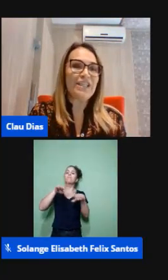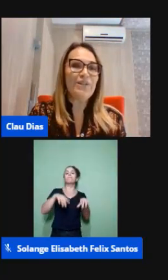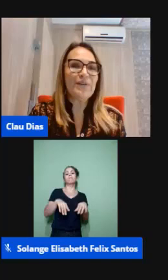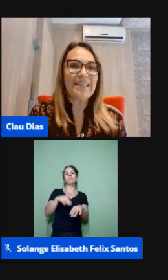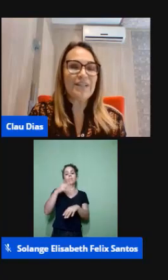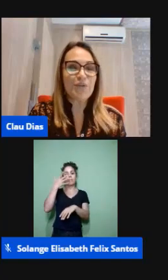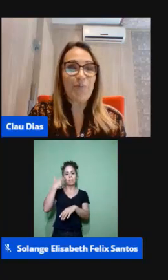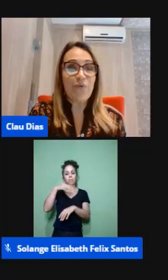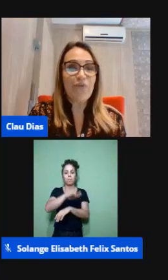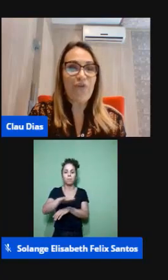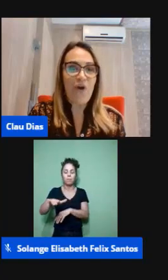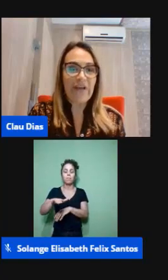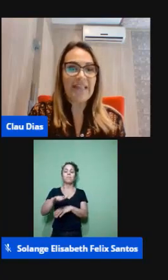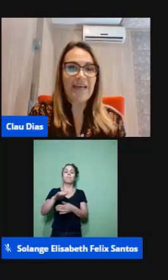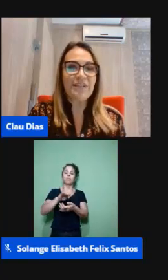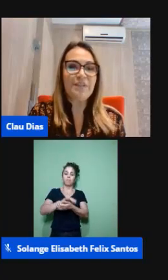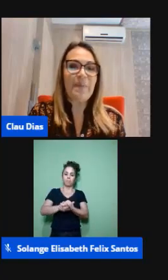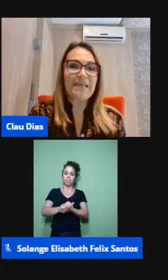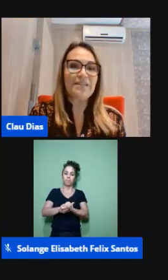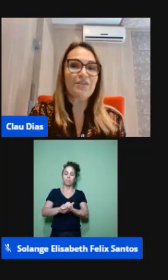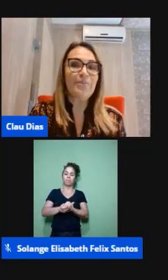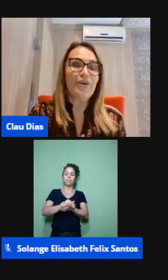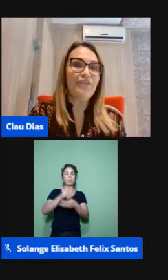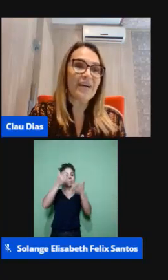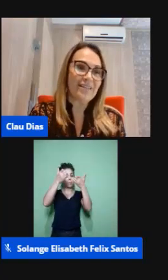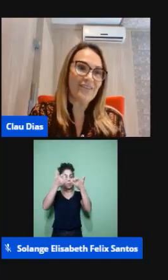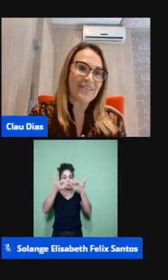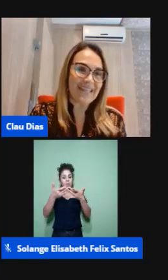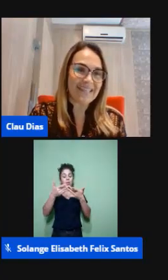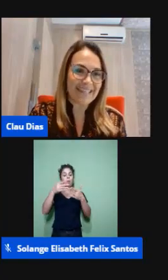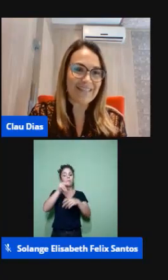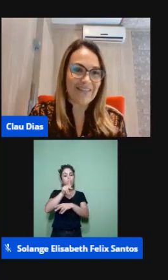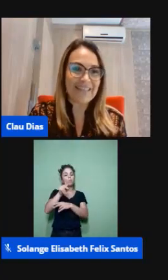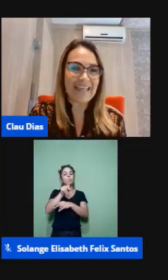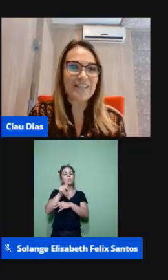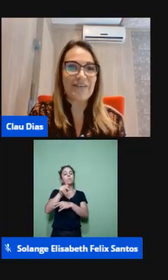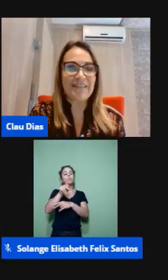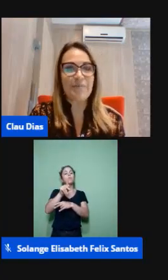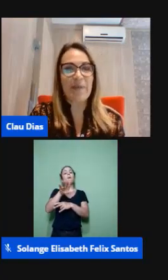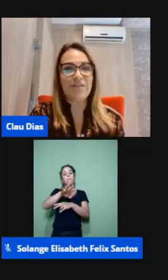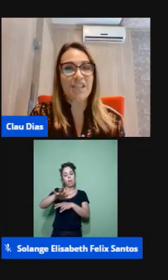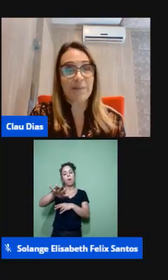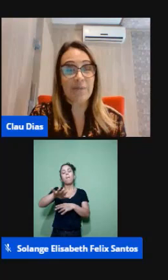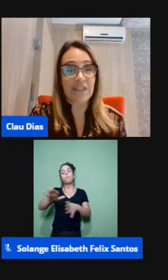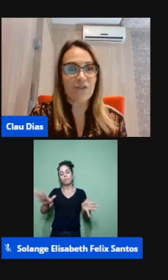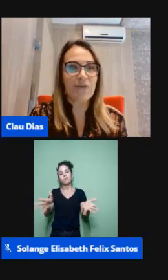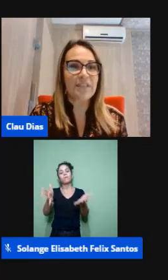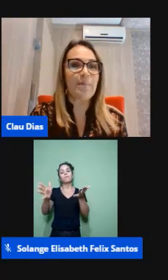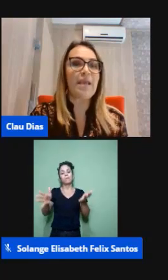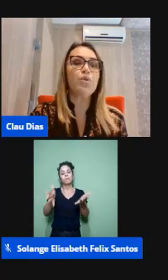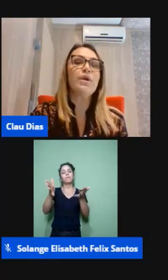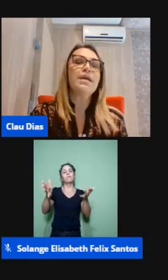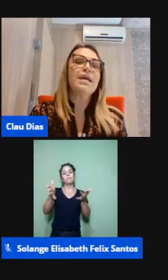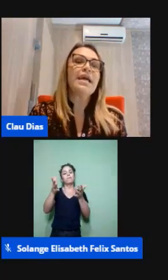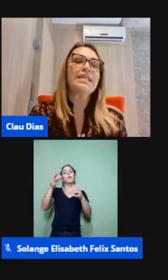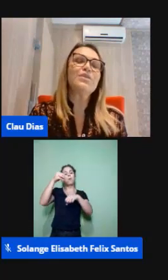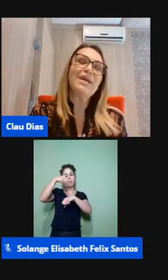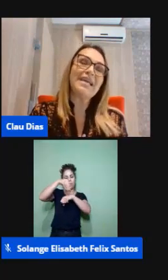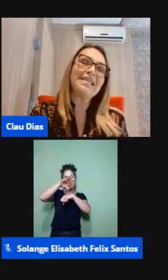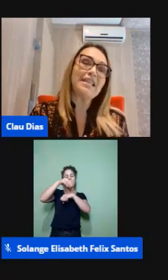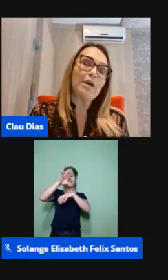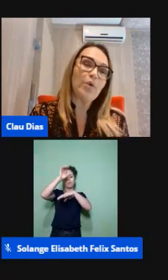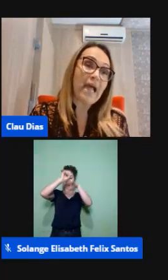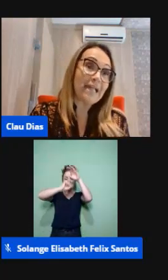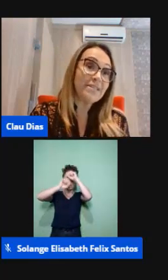nesse sentido, que nem diz o FOC, né? Os espaços são provocadores dessas ações, né? De conhecimento, distribuição de conhecimento,